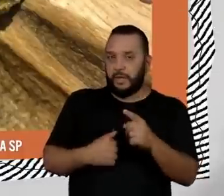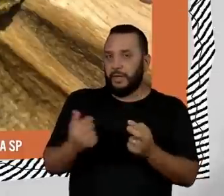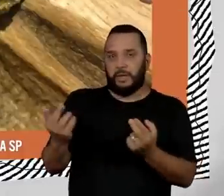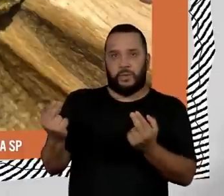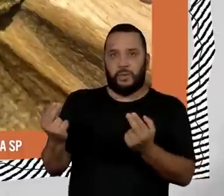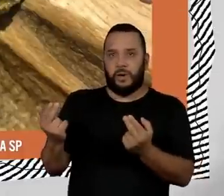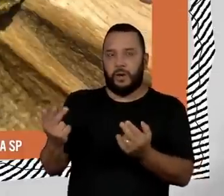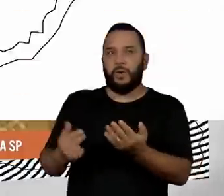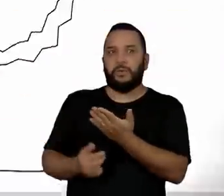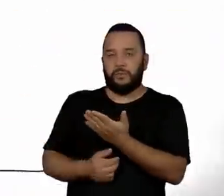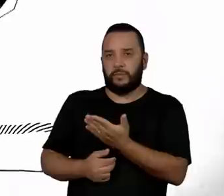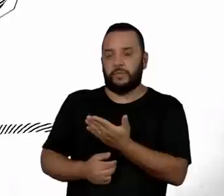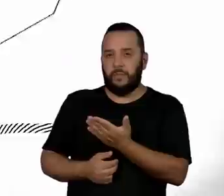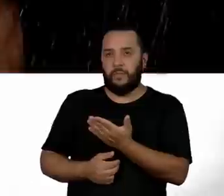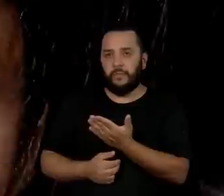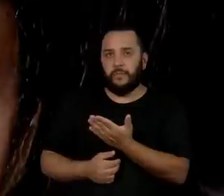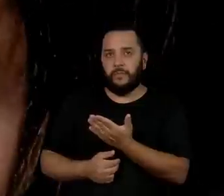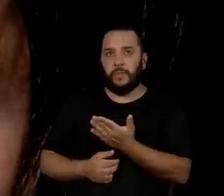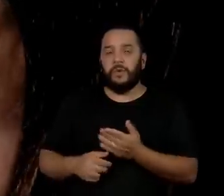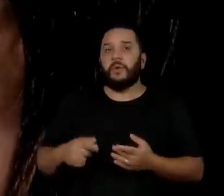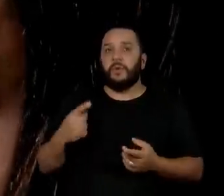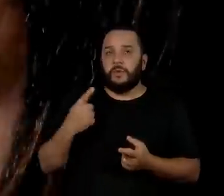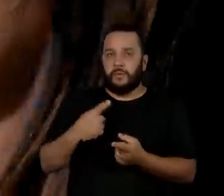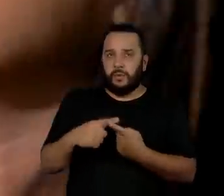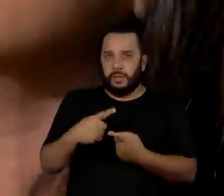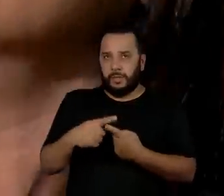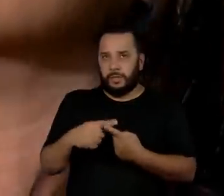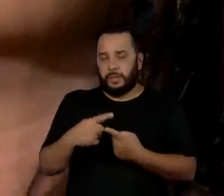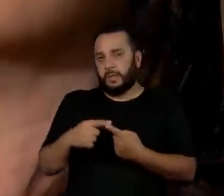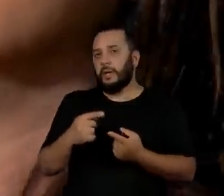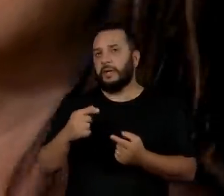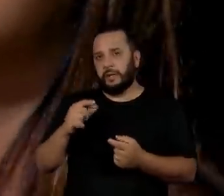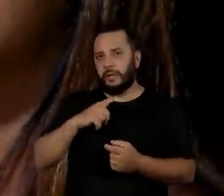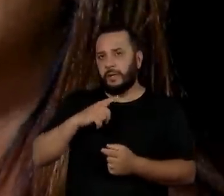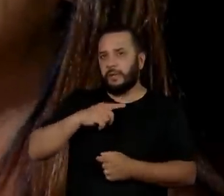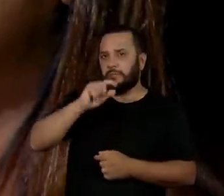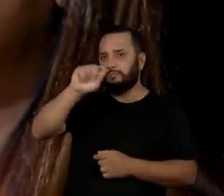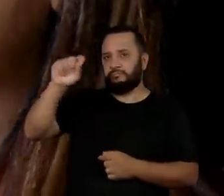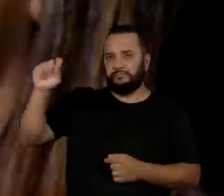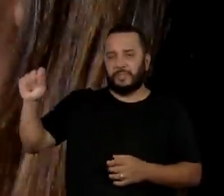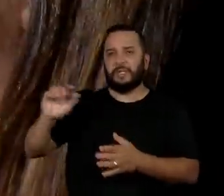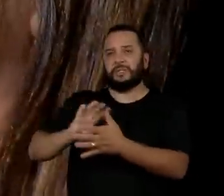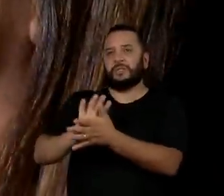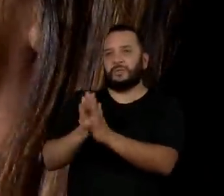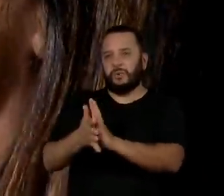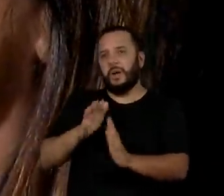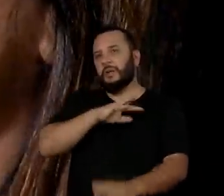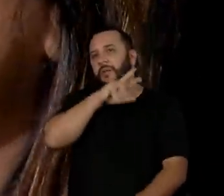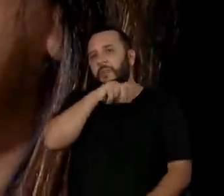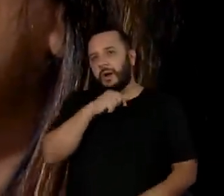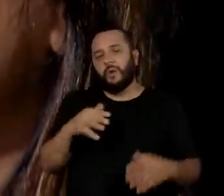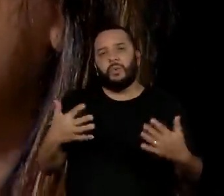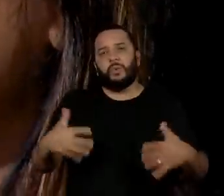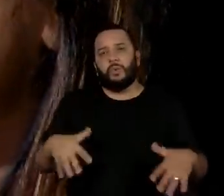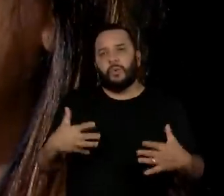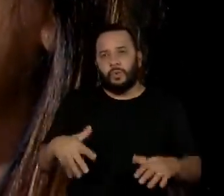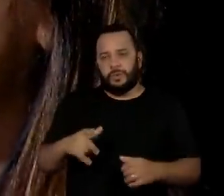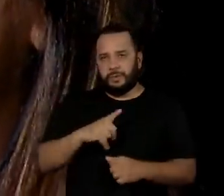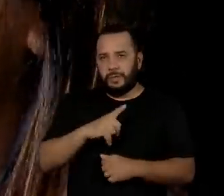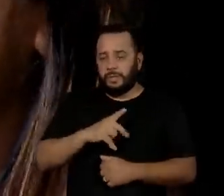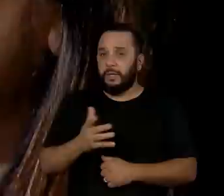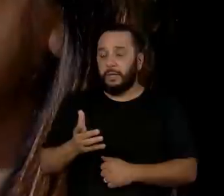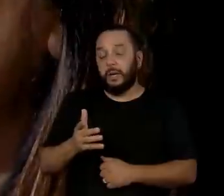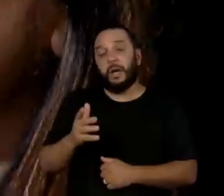isso existe porque o maltrata os animais é muito grande então obviamente que o